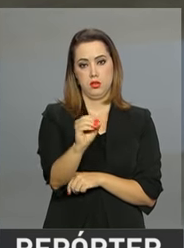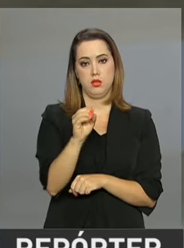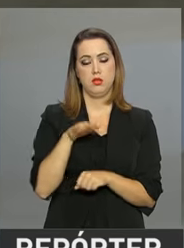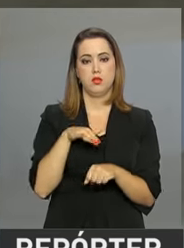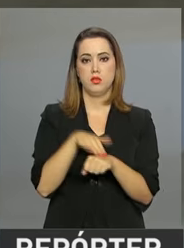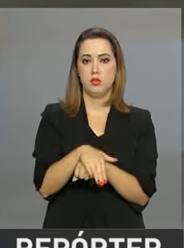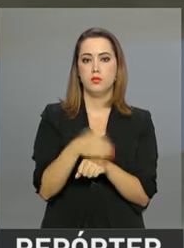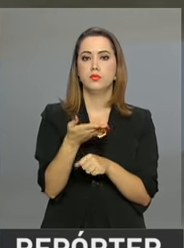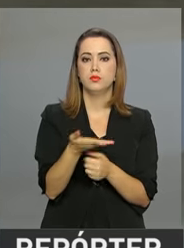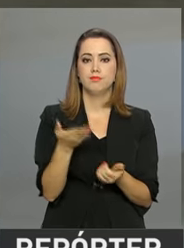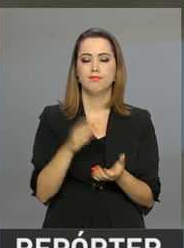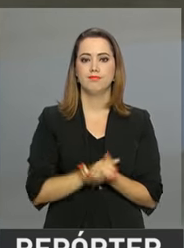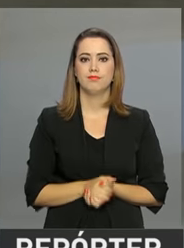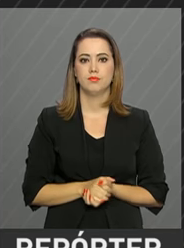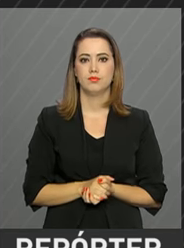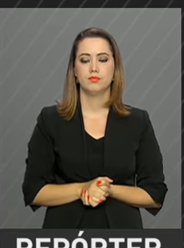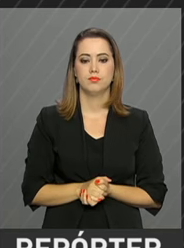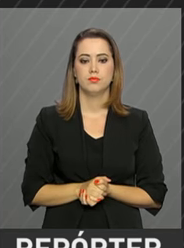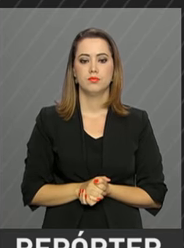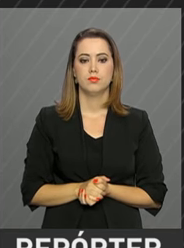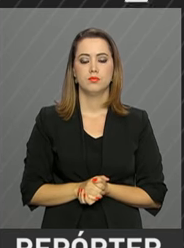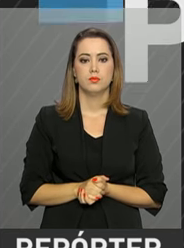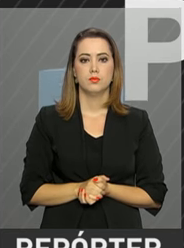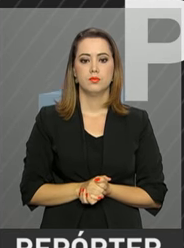repórter João Pedro Neto.